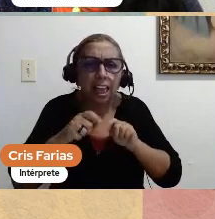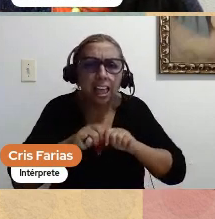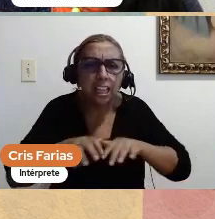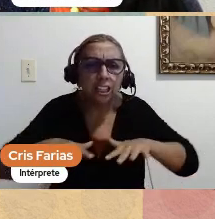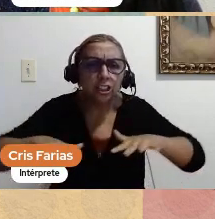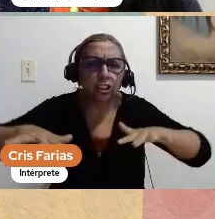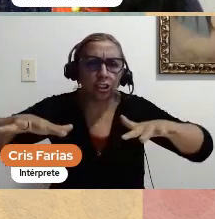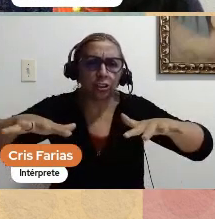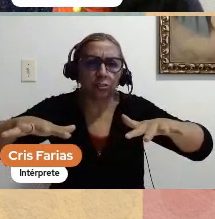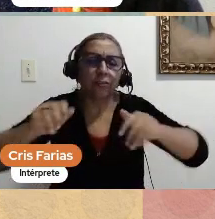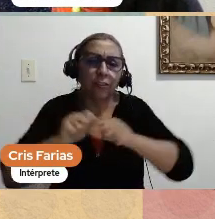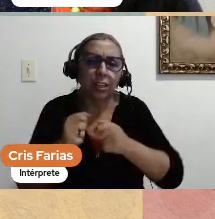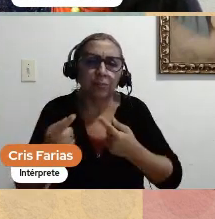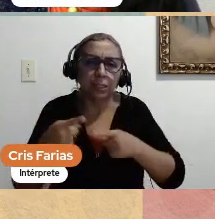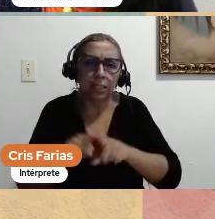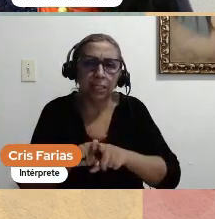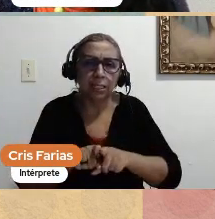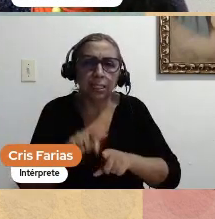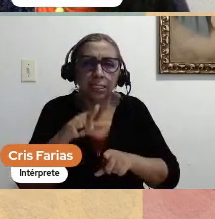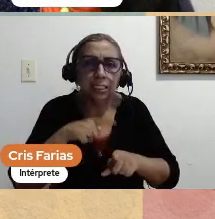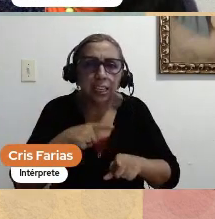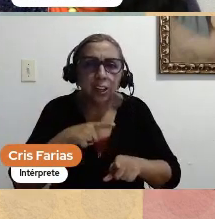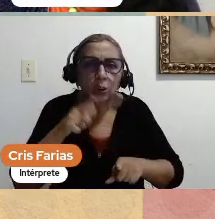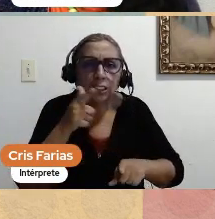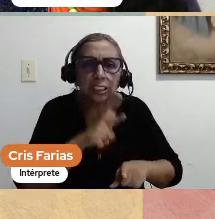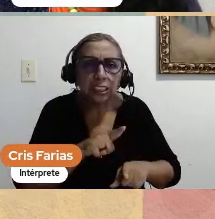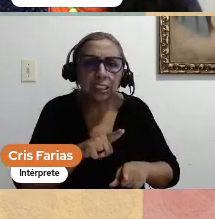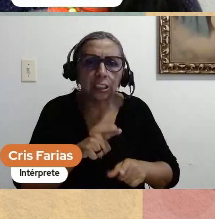parcerias. Então, quando se tem essa rede, né,